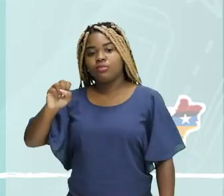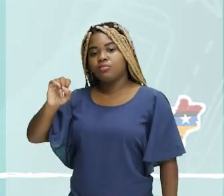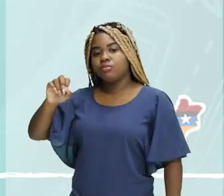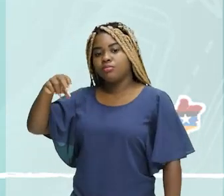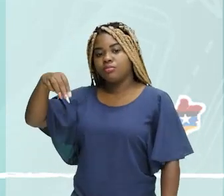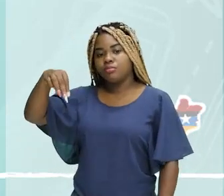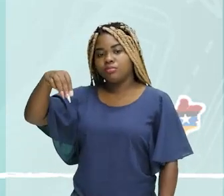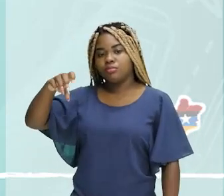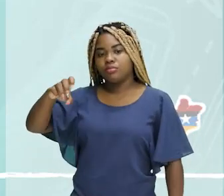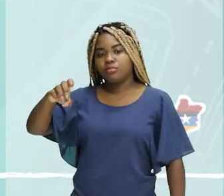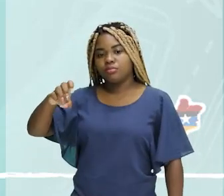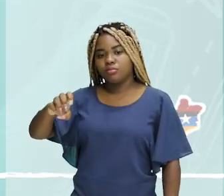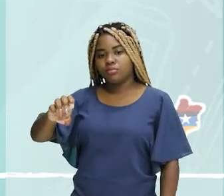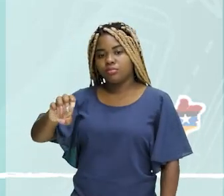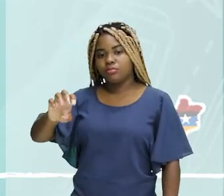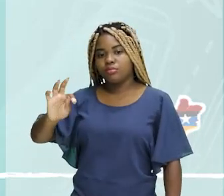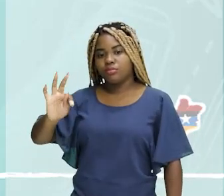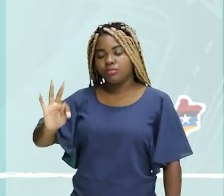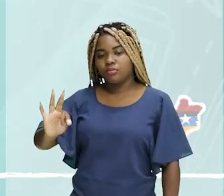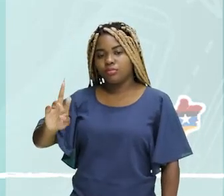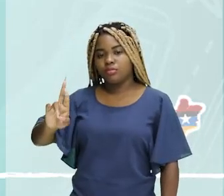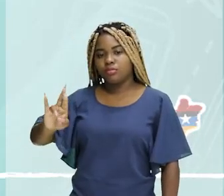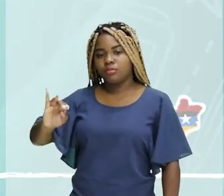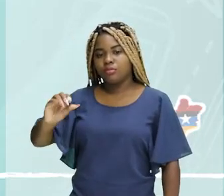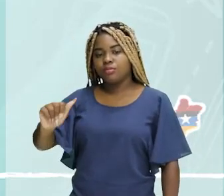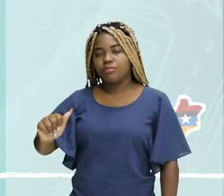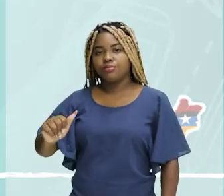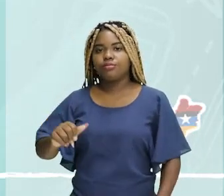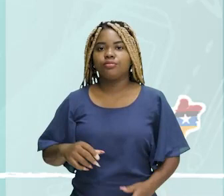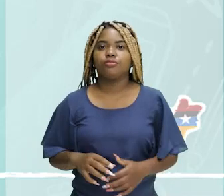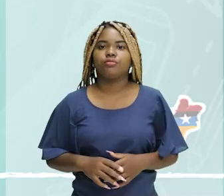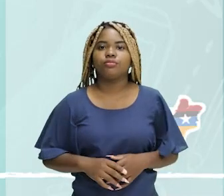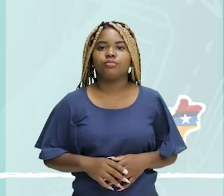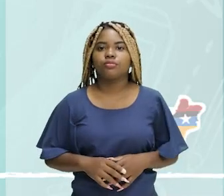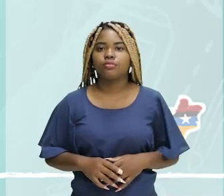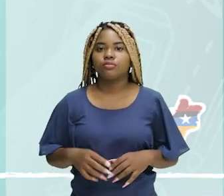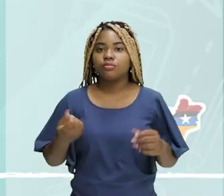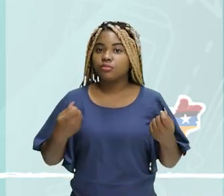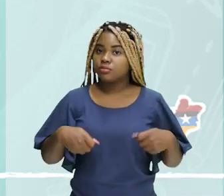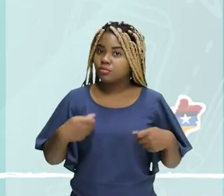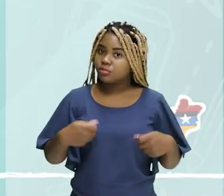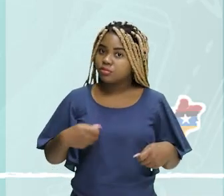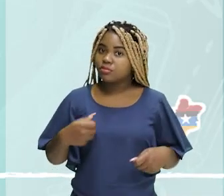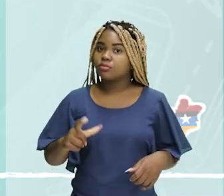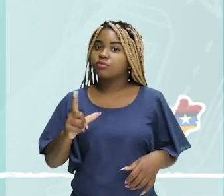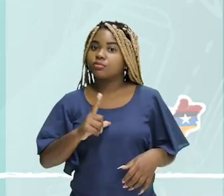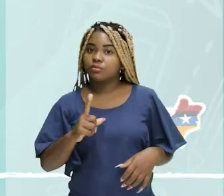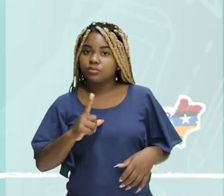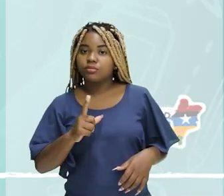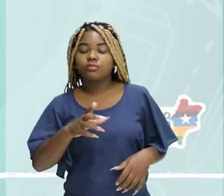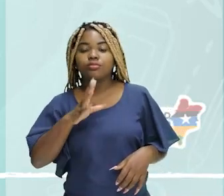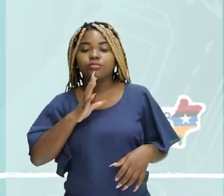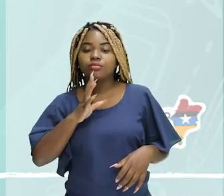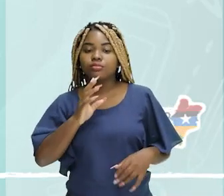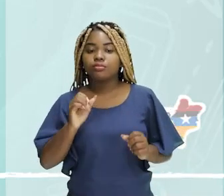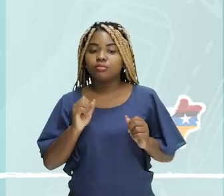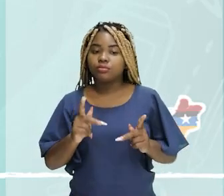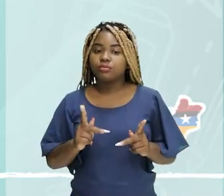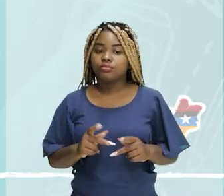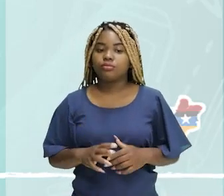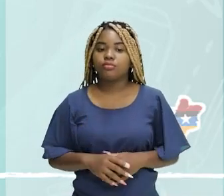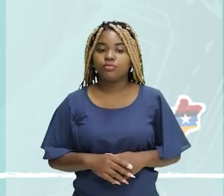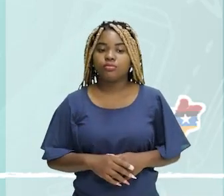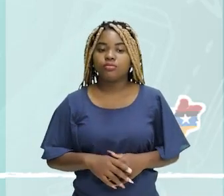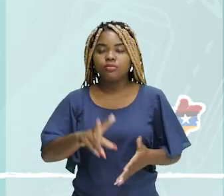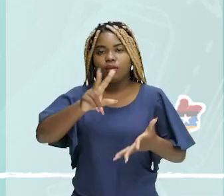de simetria. Eu preciso ter esse domínio também para compreender a isomeria óptica. Então, a